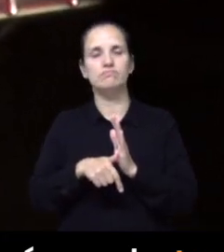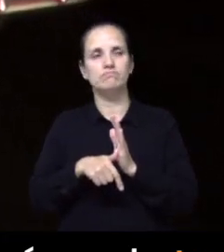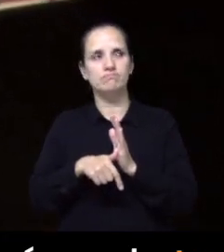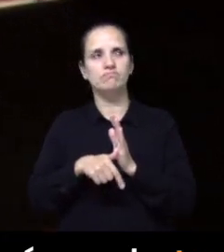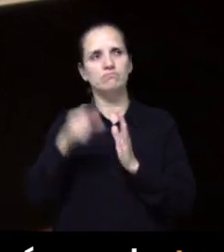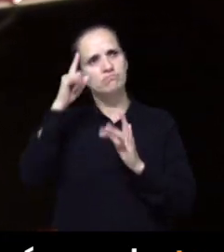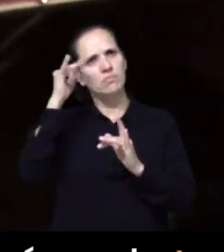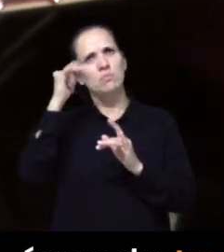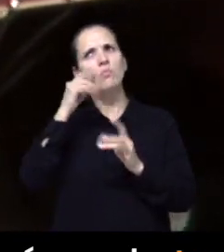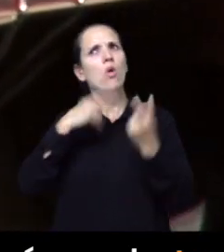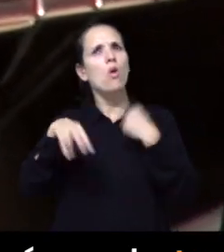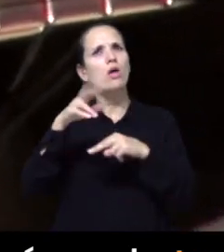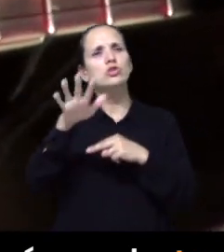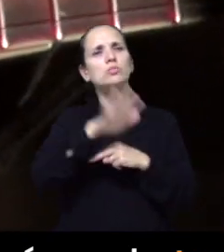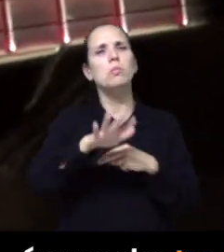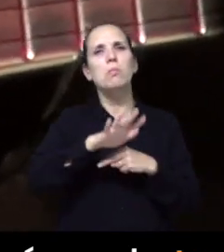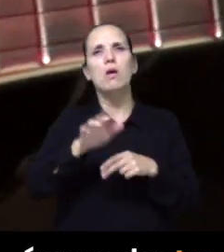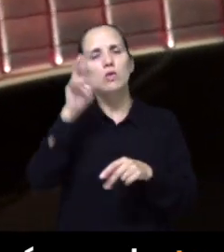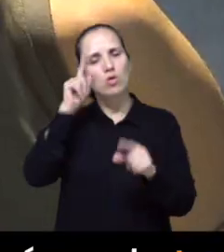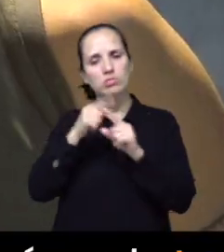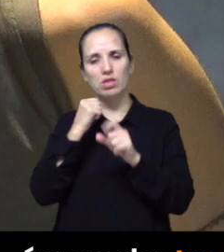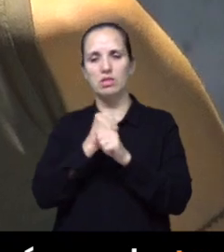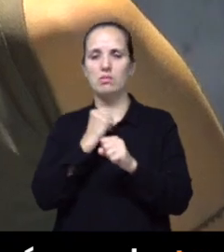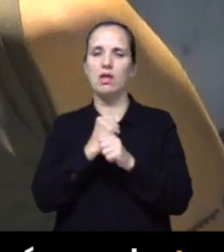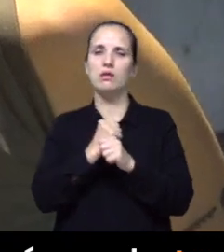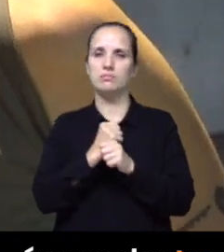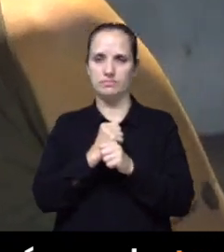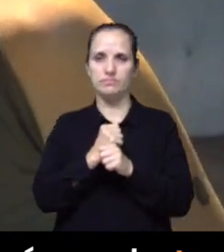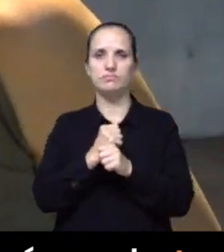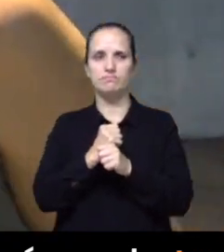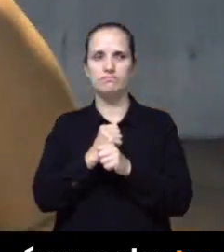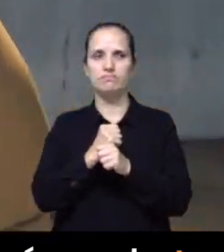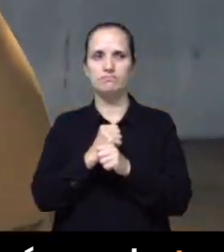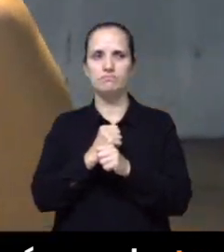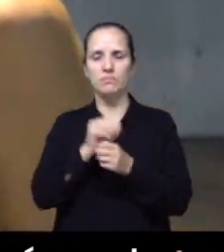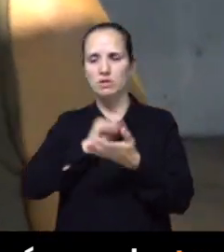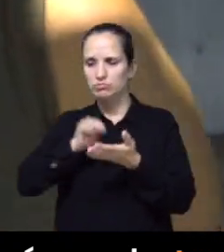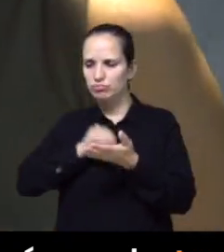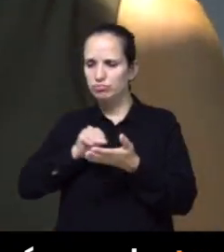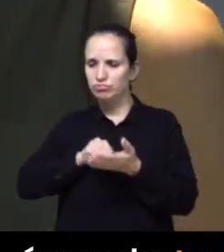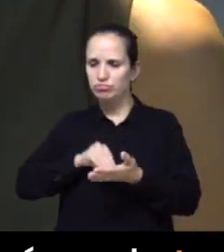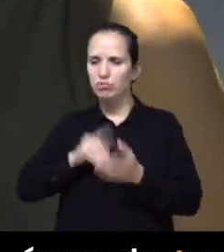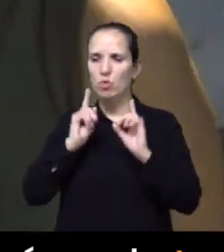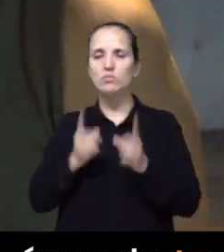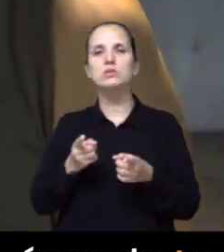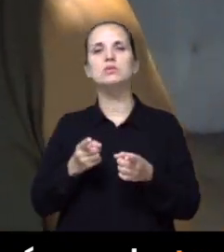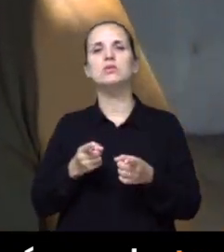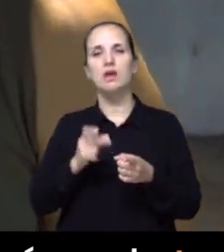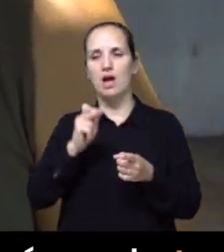foi, pronto, temos que procurar espaços para trabalhar. E começamos a